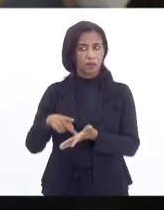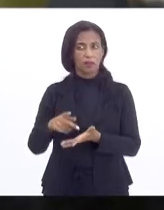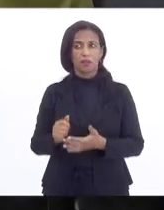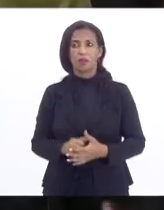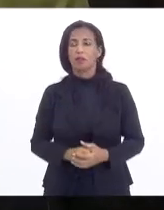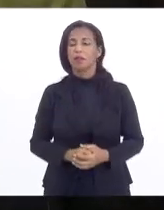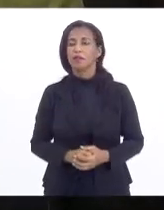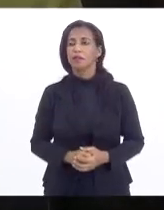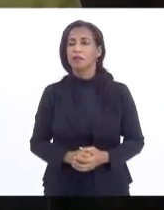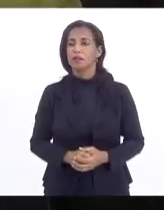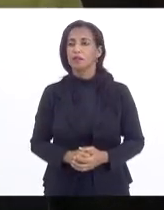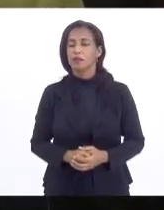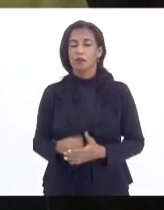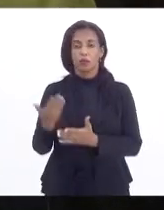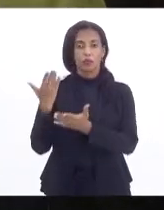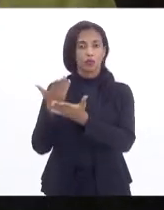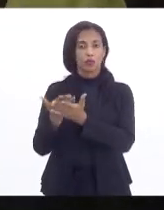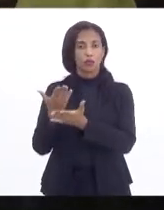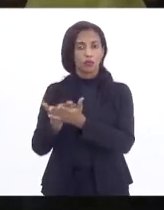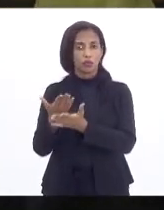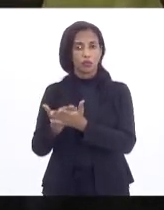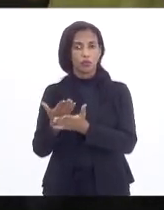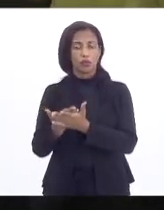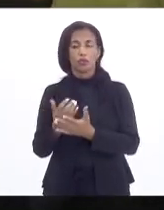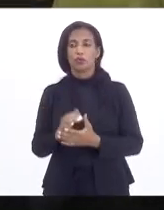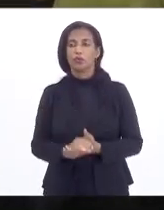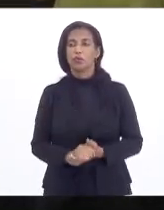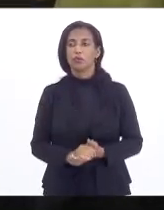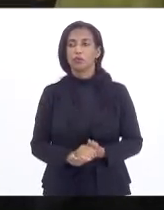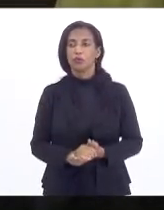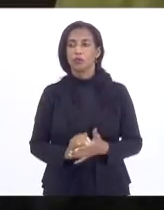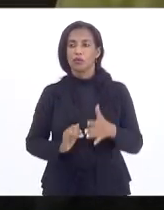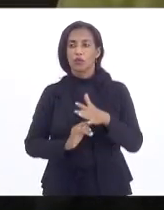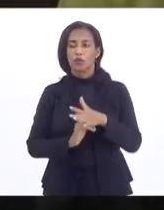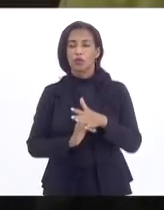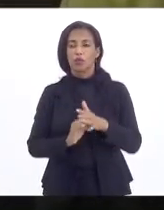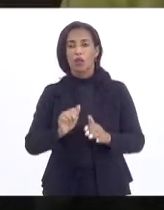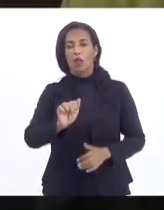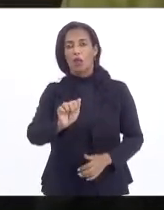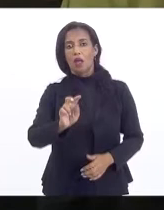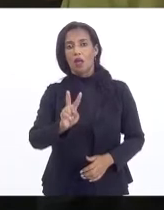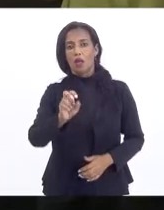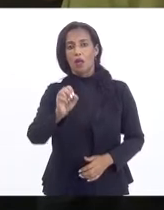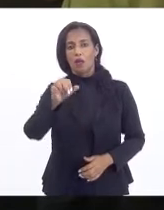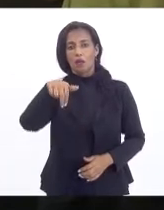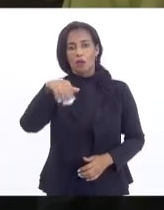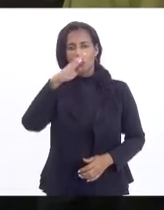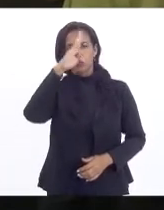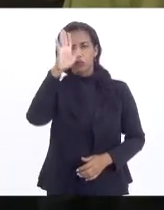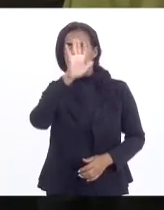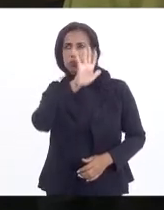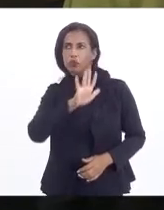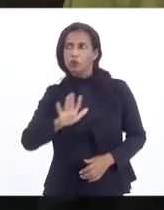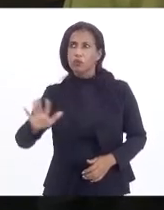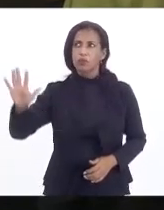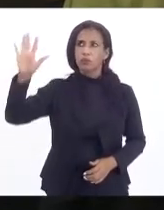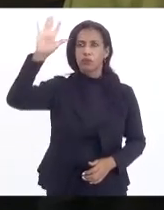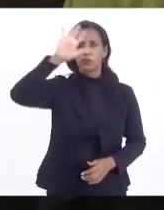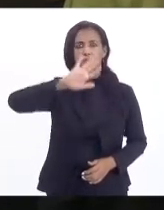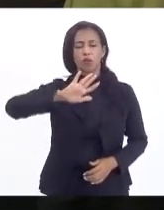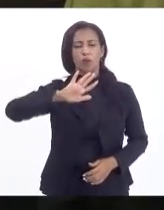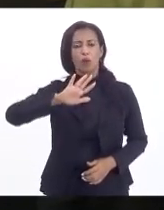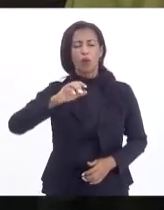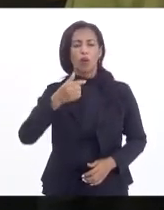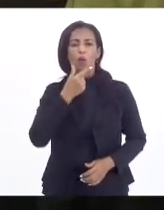feito um estudo pelo Instituto Avon, no Brasil inteiro,